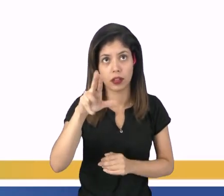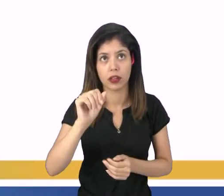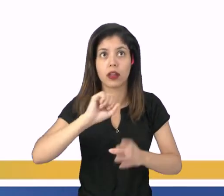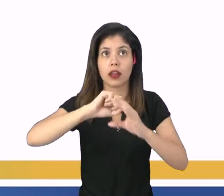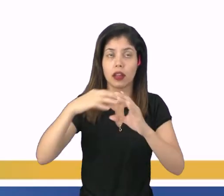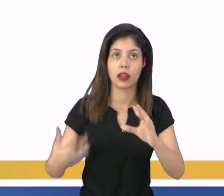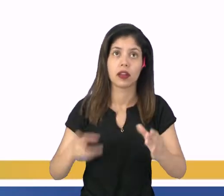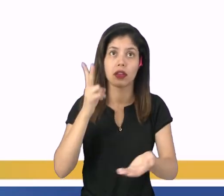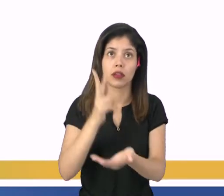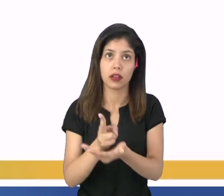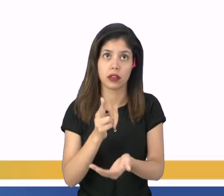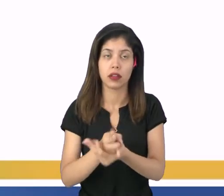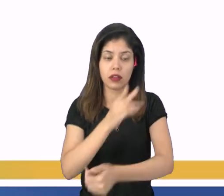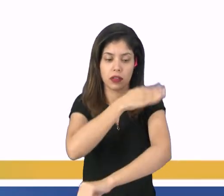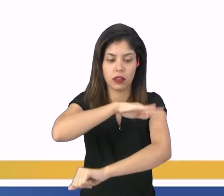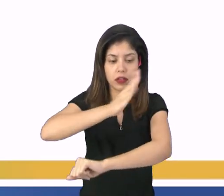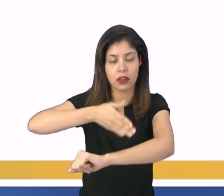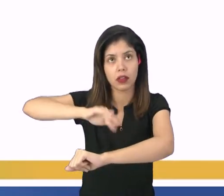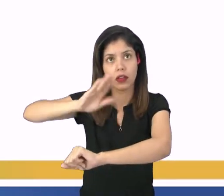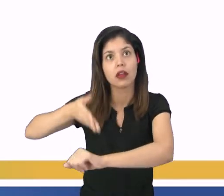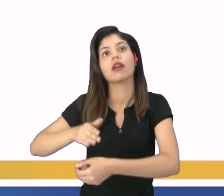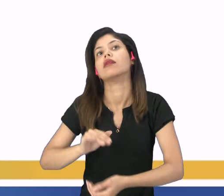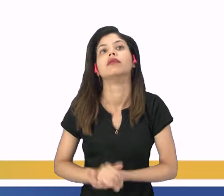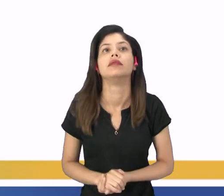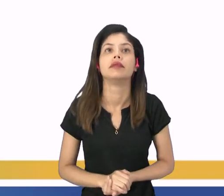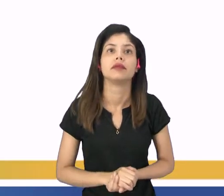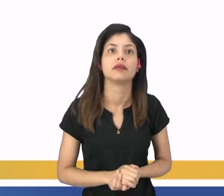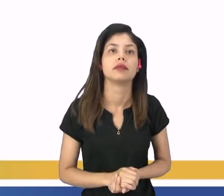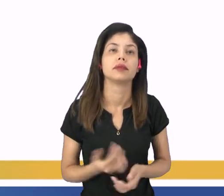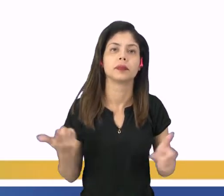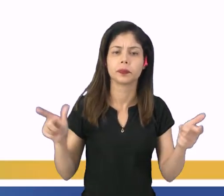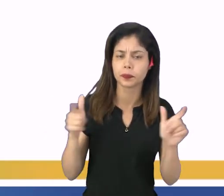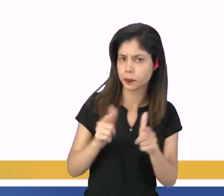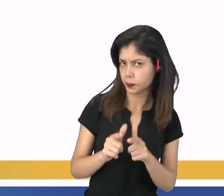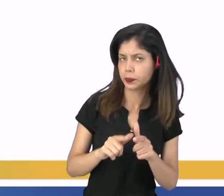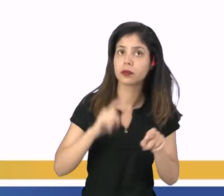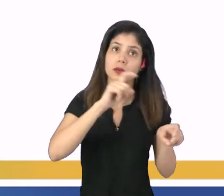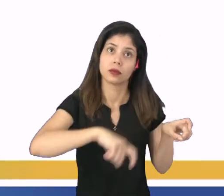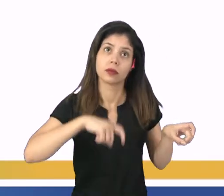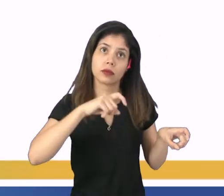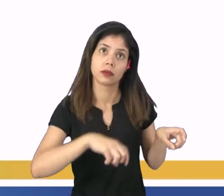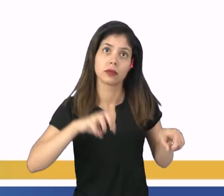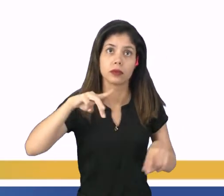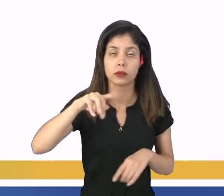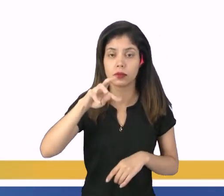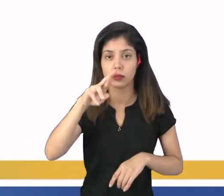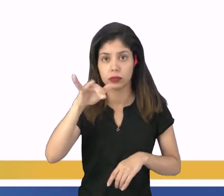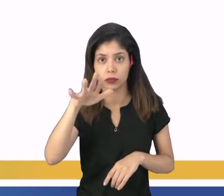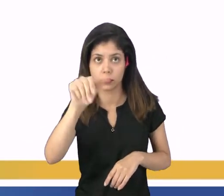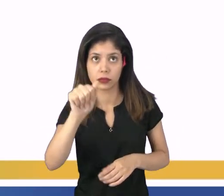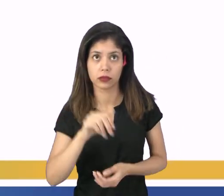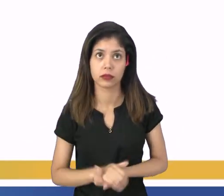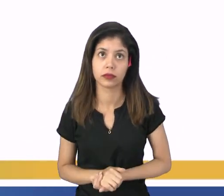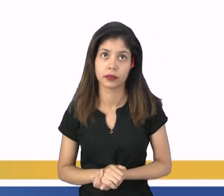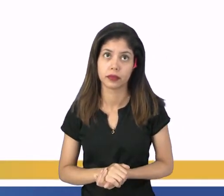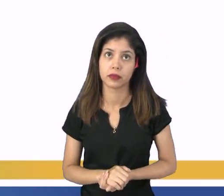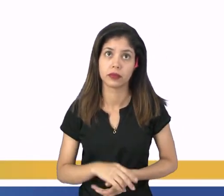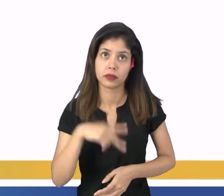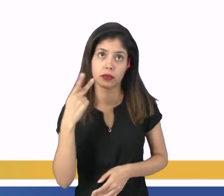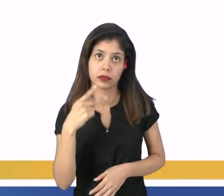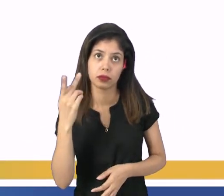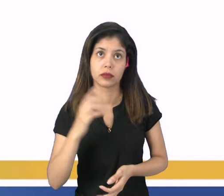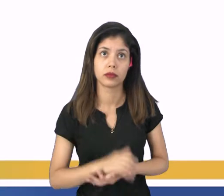características, regiões montanhosas, né? Com pequenos vales, né? Colônias multiétnicas, né? Aqui fala